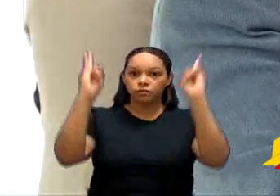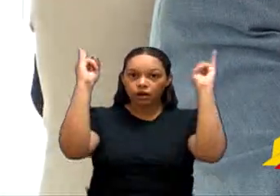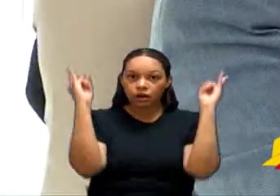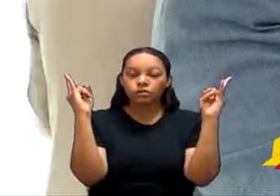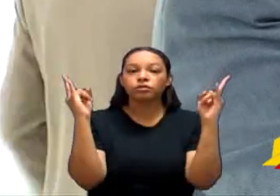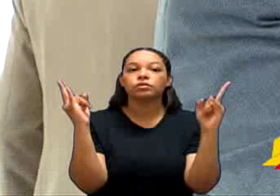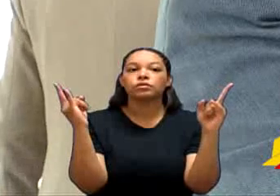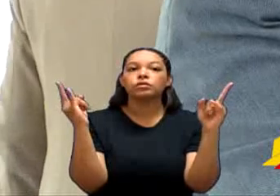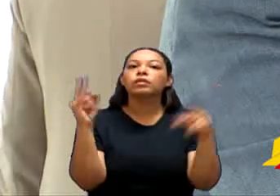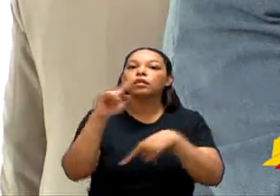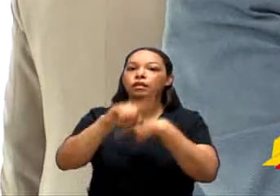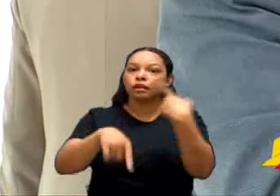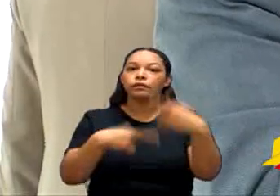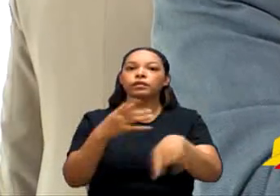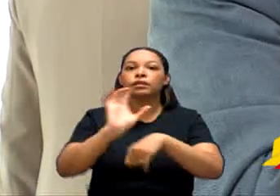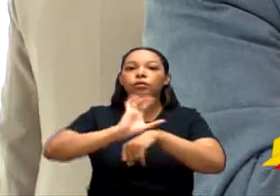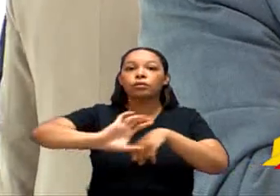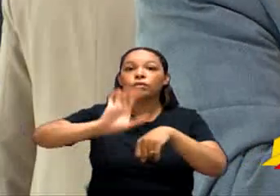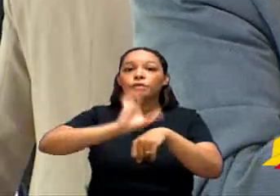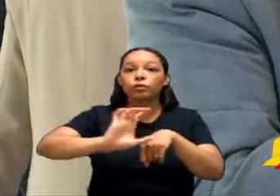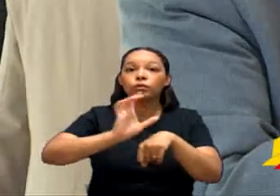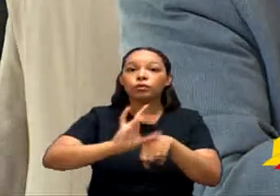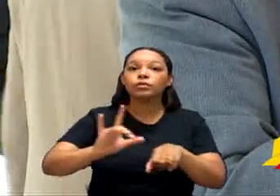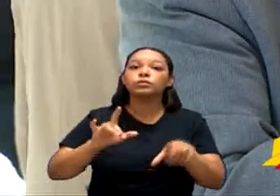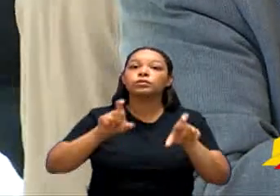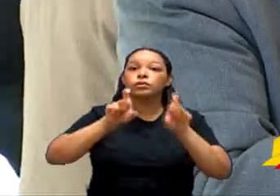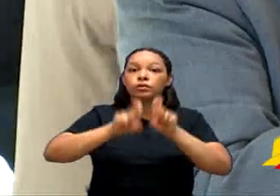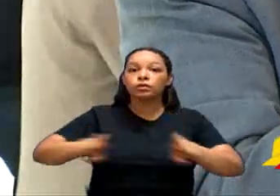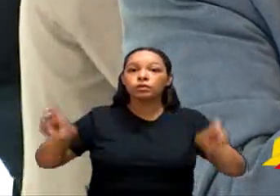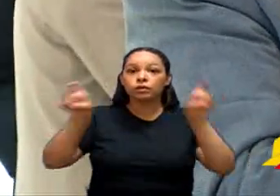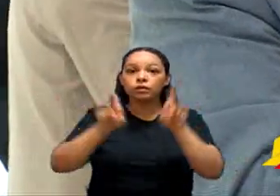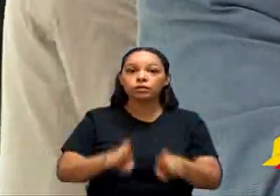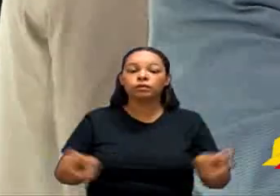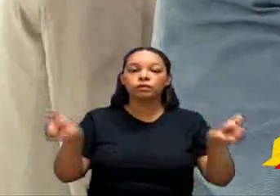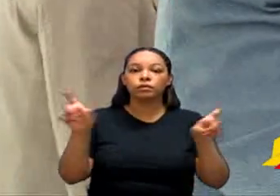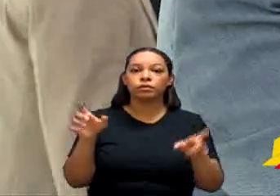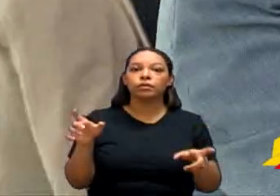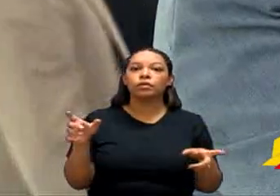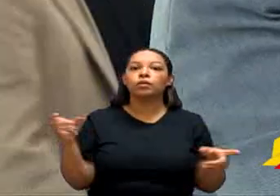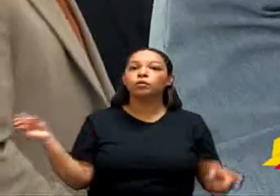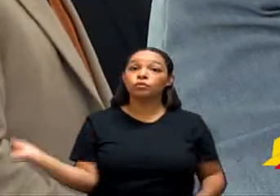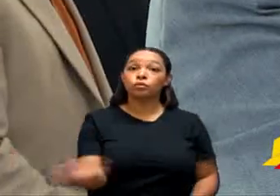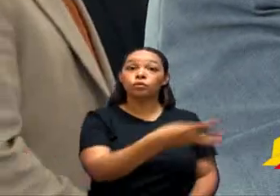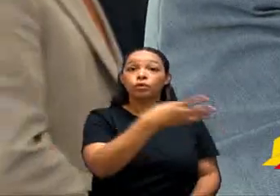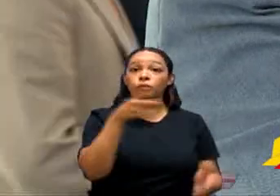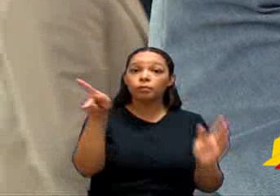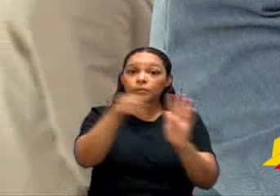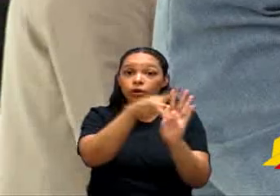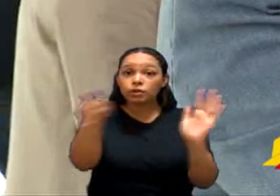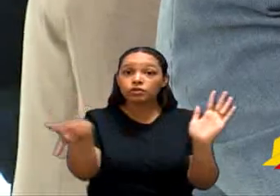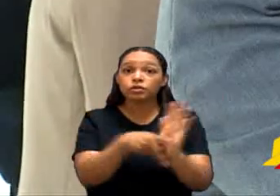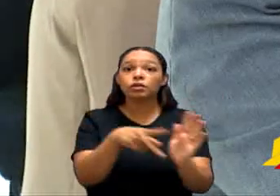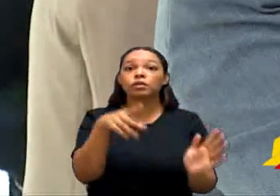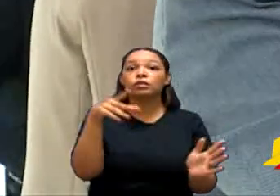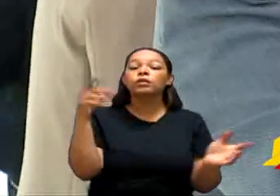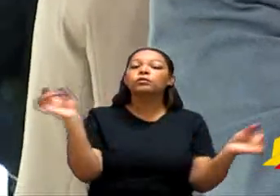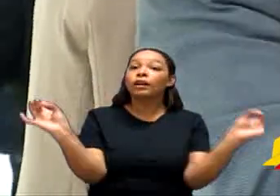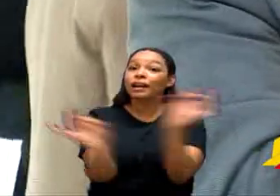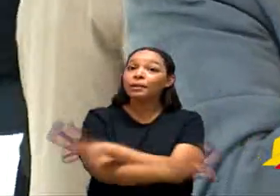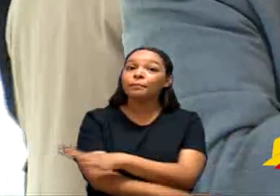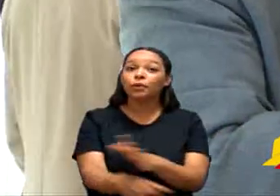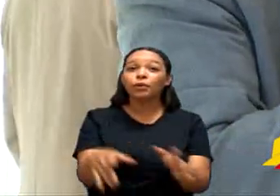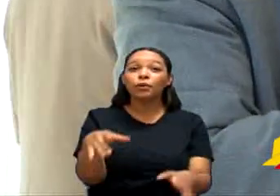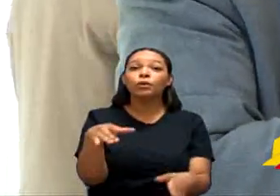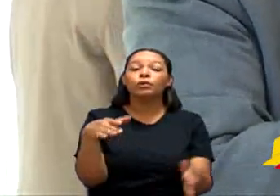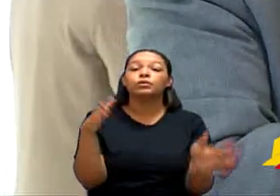os alunos e para toda a sociedade de sorocabana. O nome do projeto é Conecta, está pronto desde fevereiro.